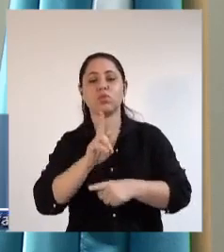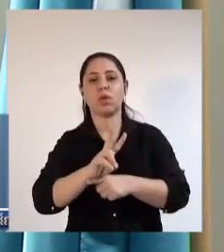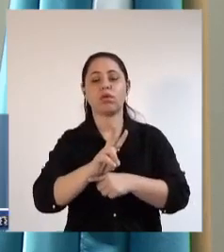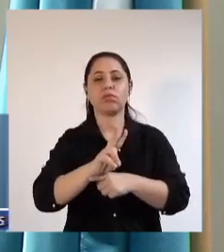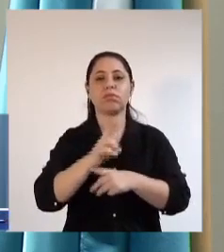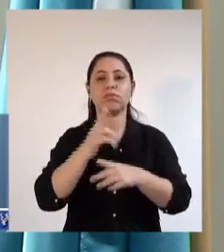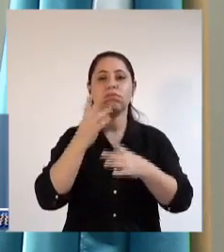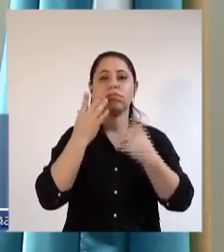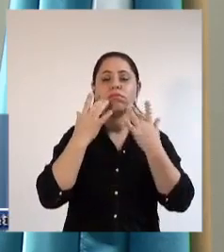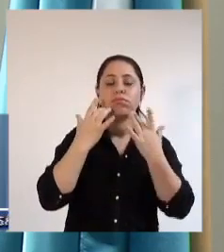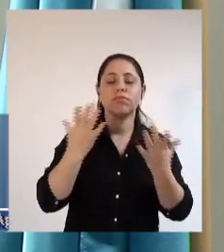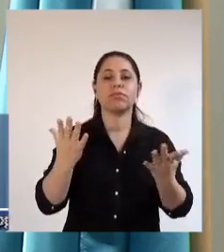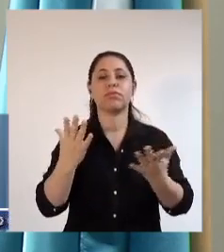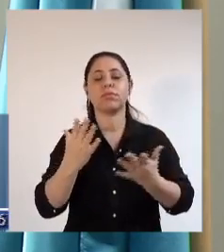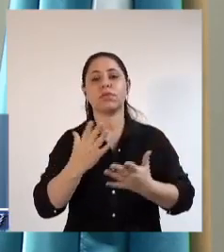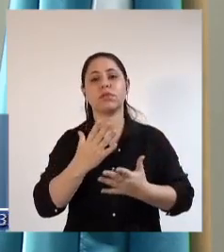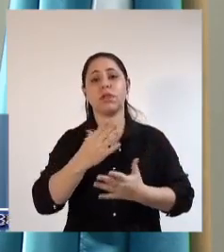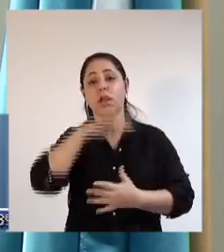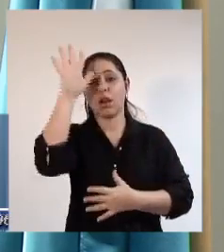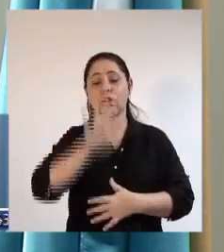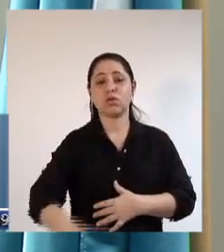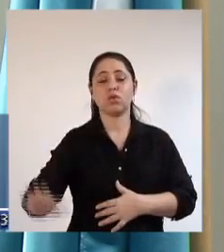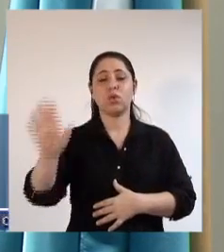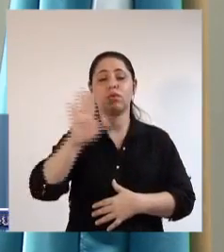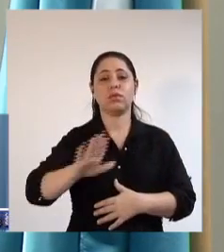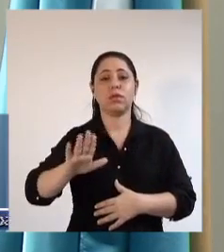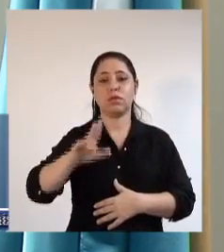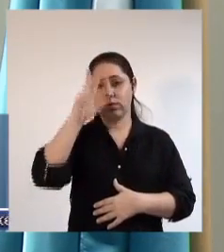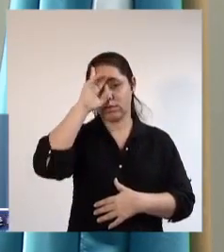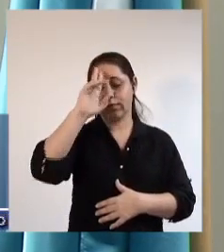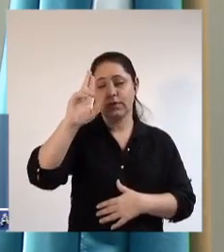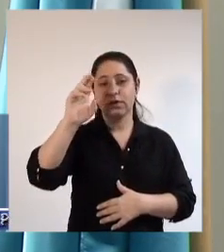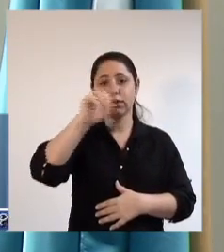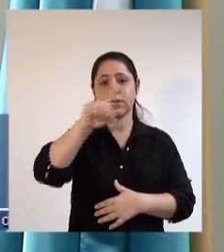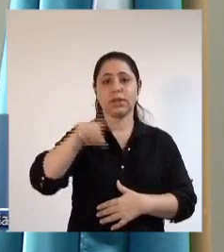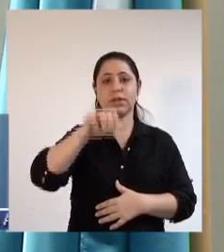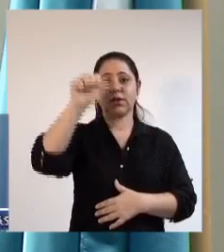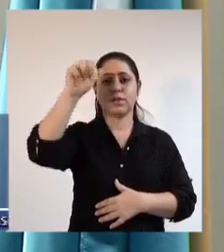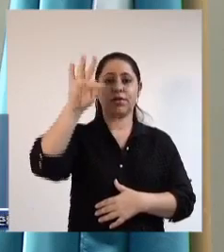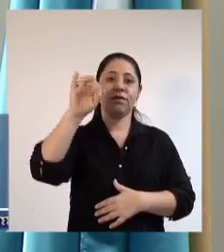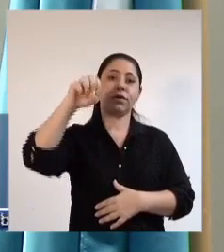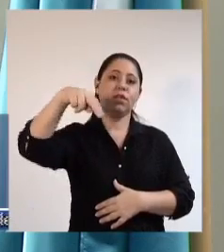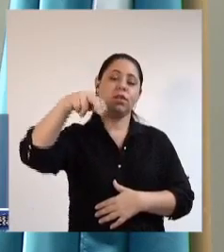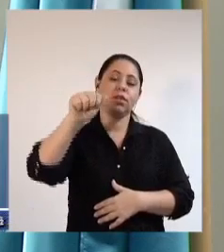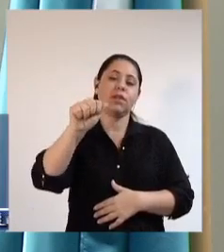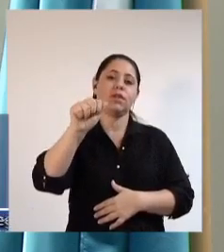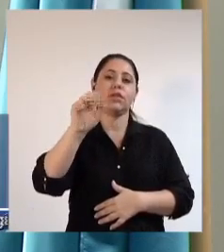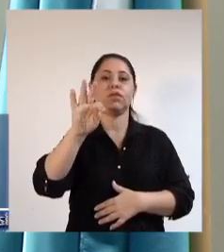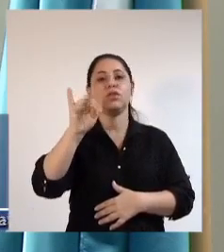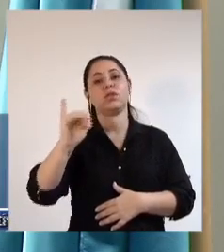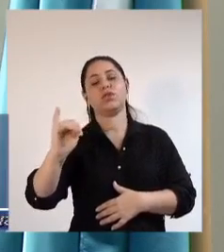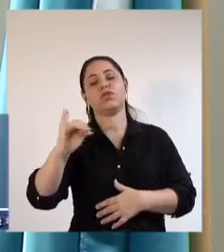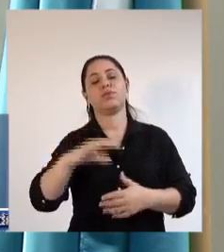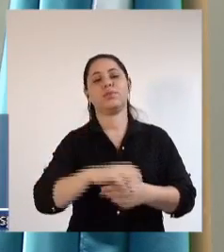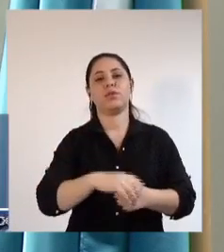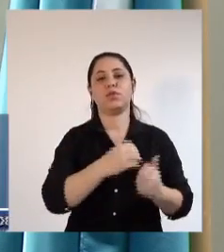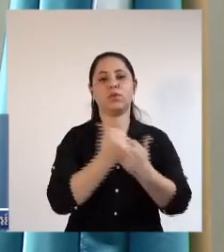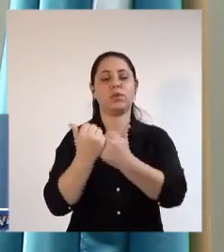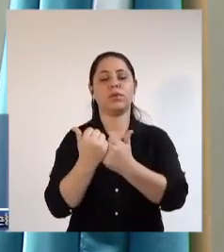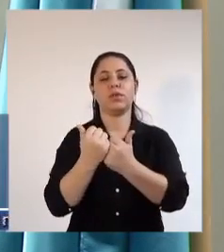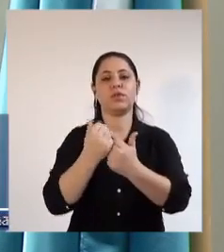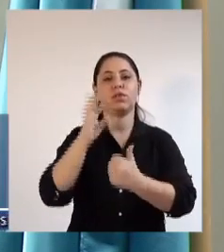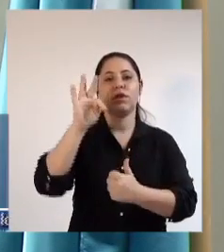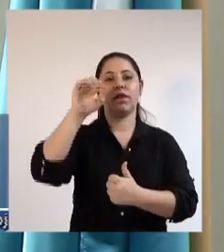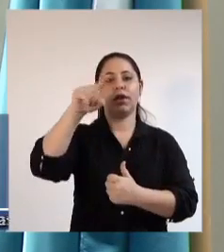titular isaf nati e carvalho suplente sylvia thereza ministério público do